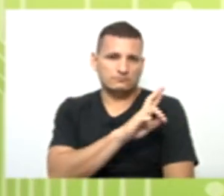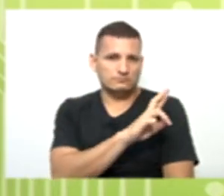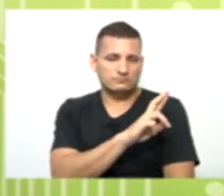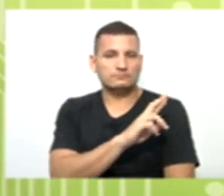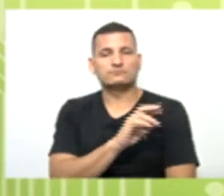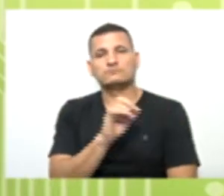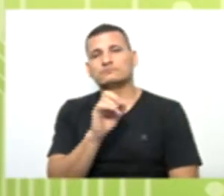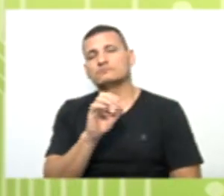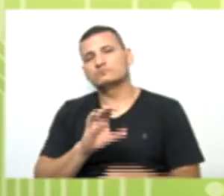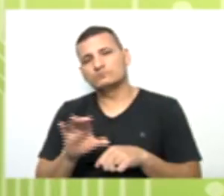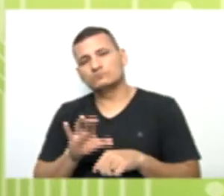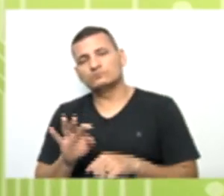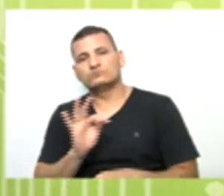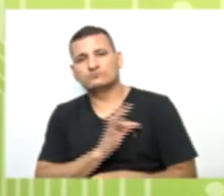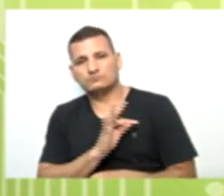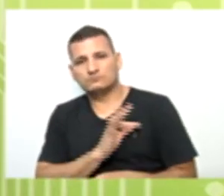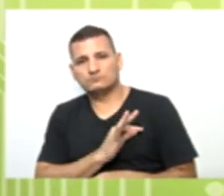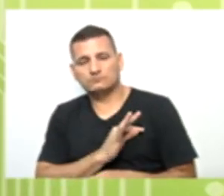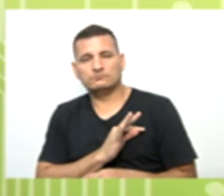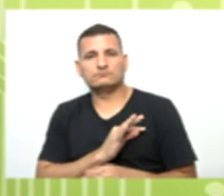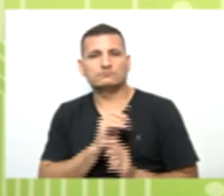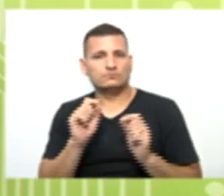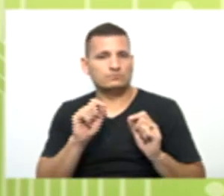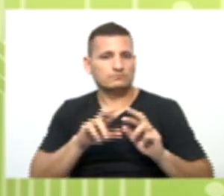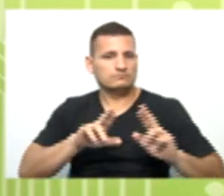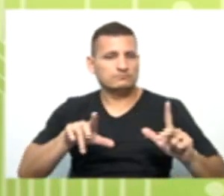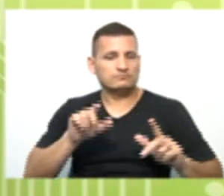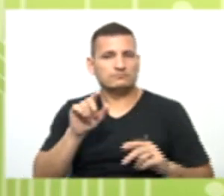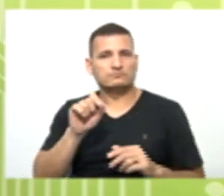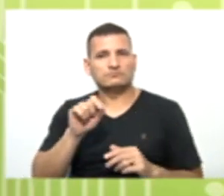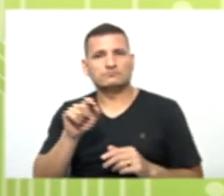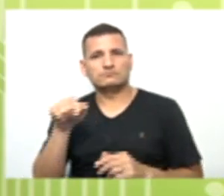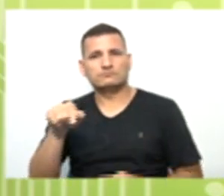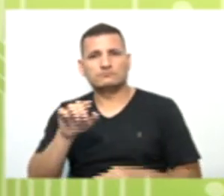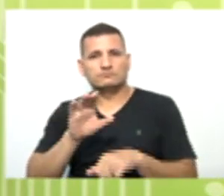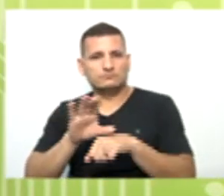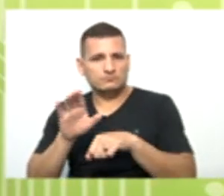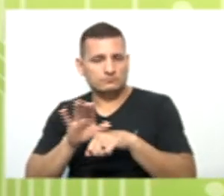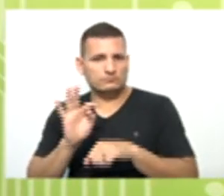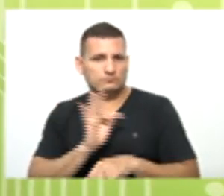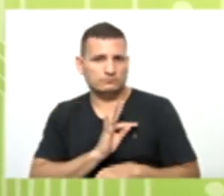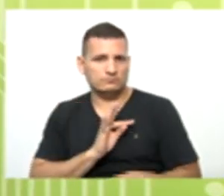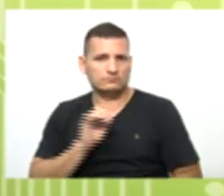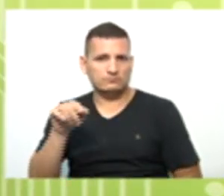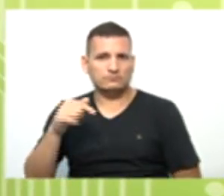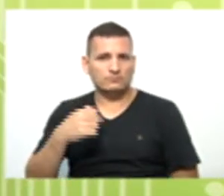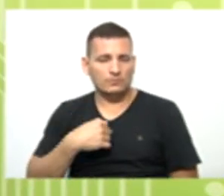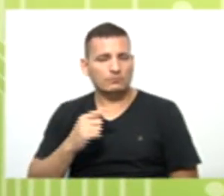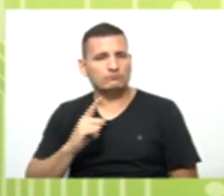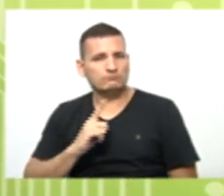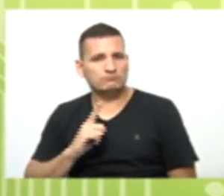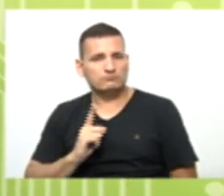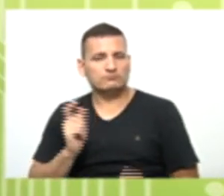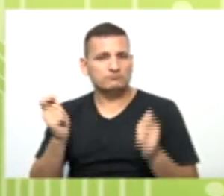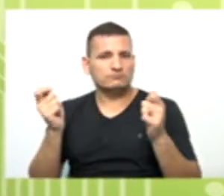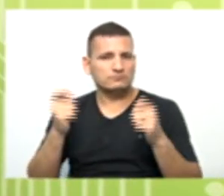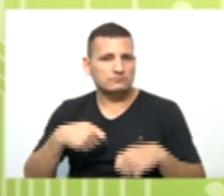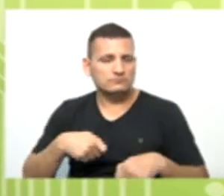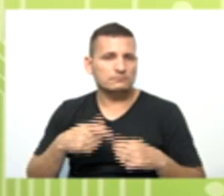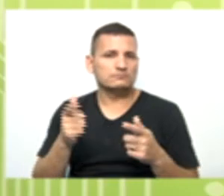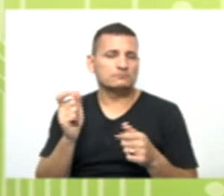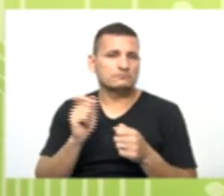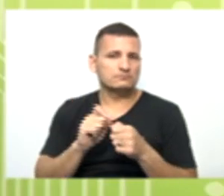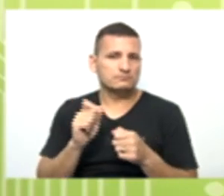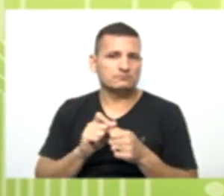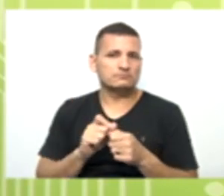um curso técnico é que no curso técnico eu tenho a possibilidade de fazer